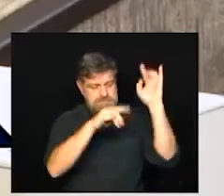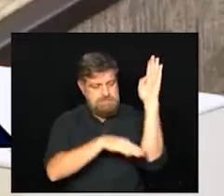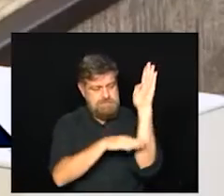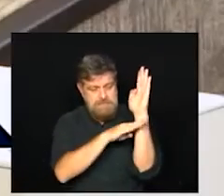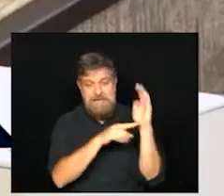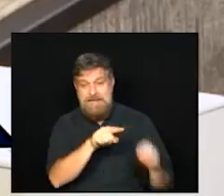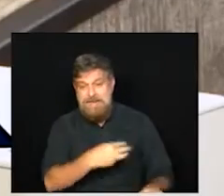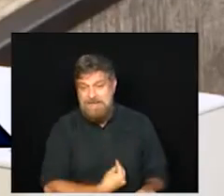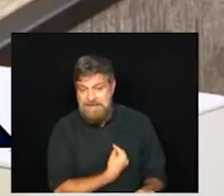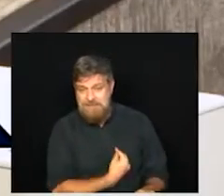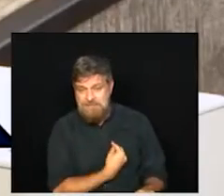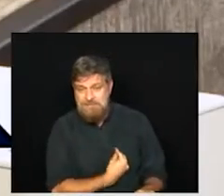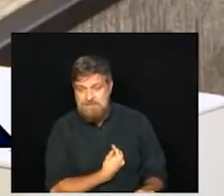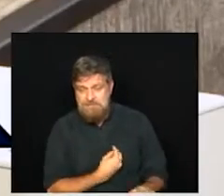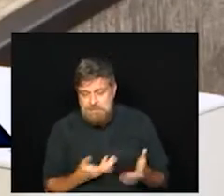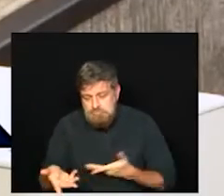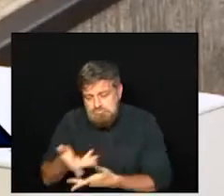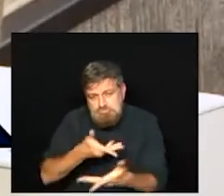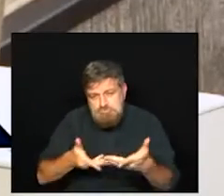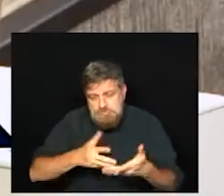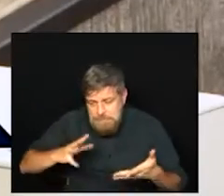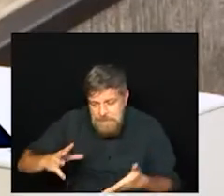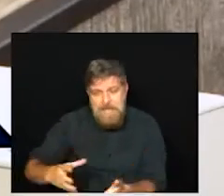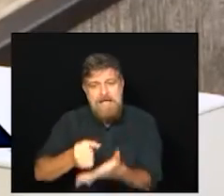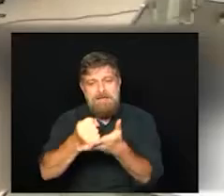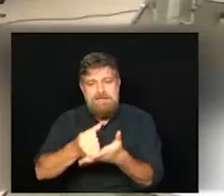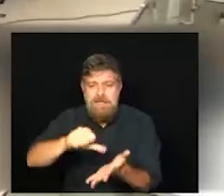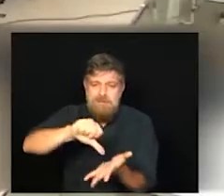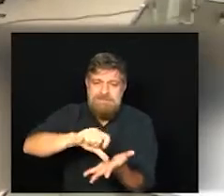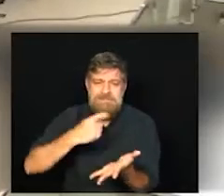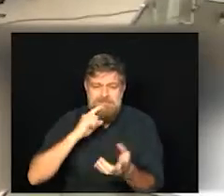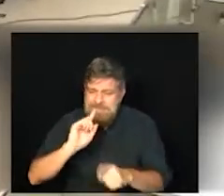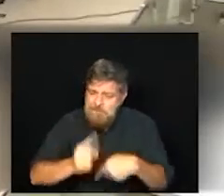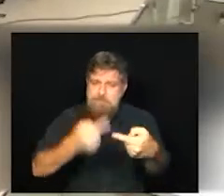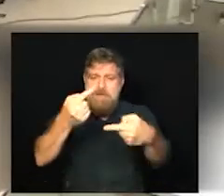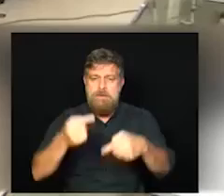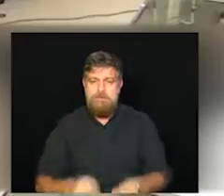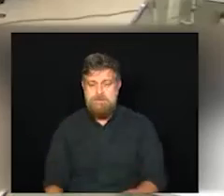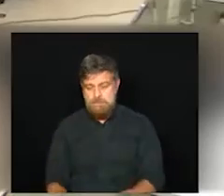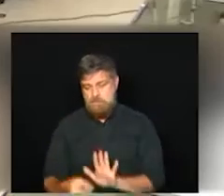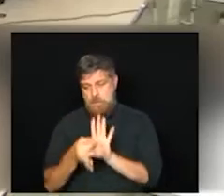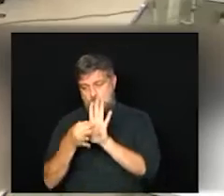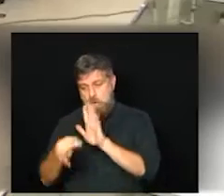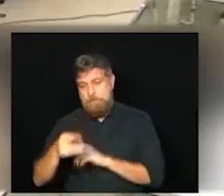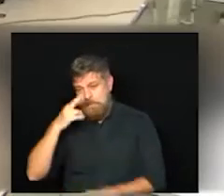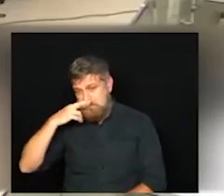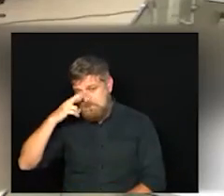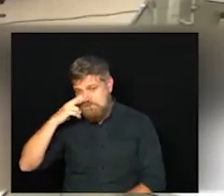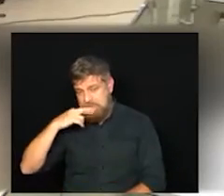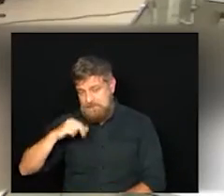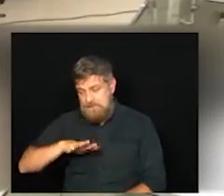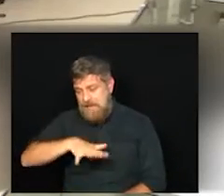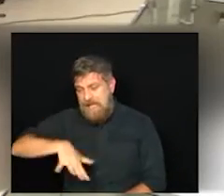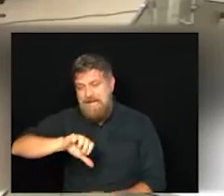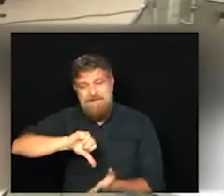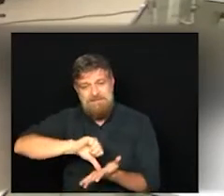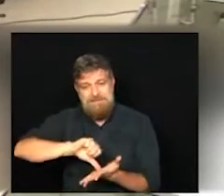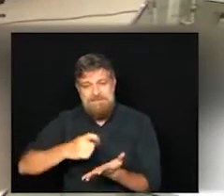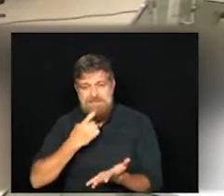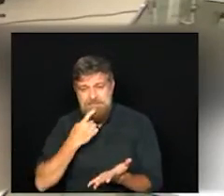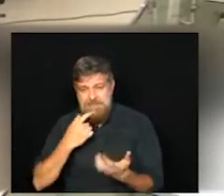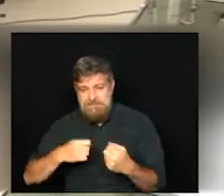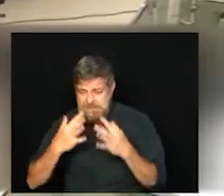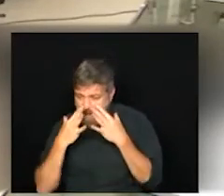Campinas, para poder tentar resgatar o centro da cidade. Para o presidente da nova comissão, a região central está precisando